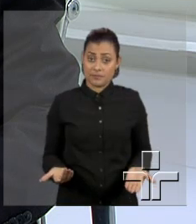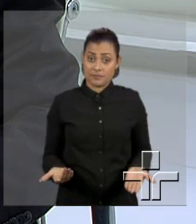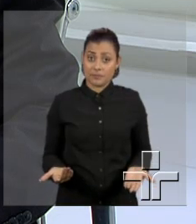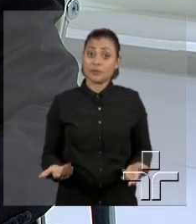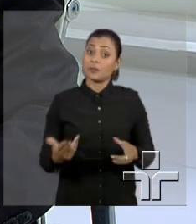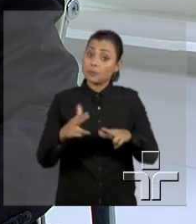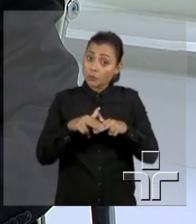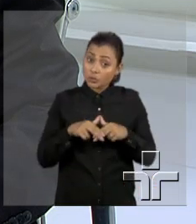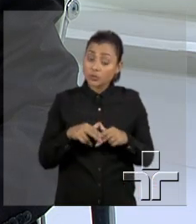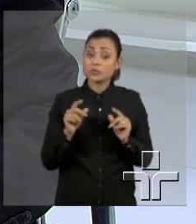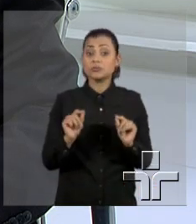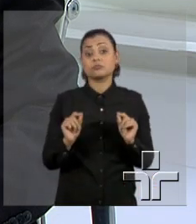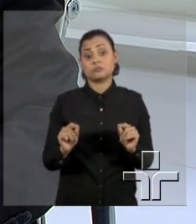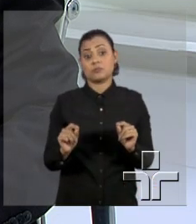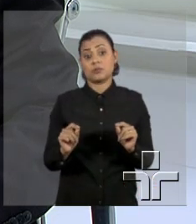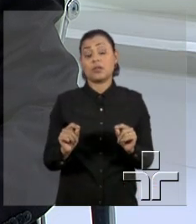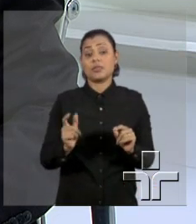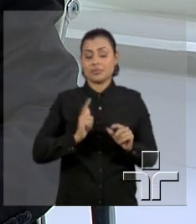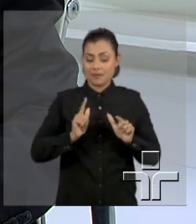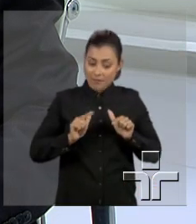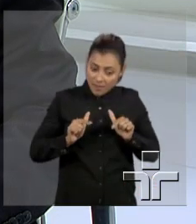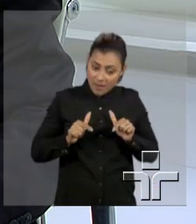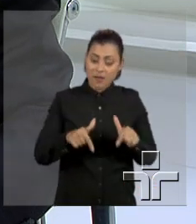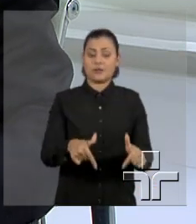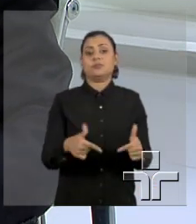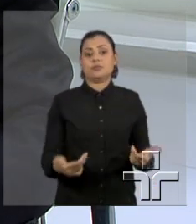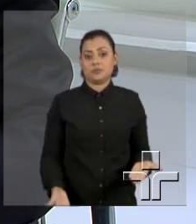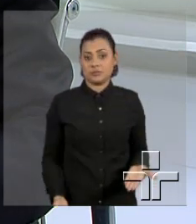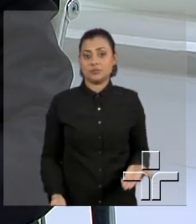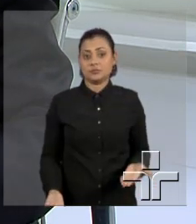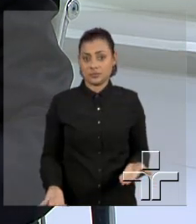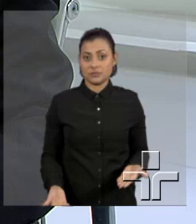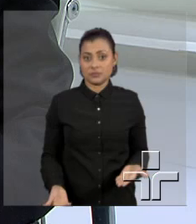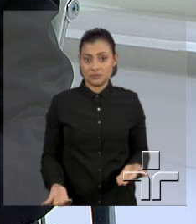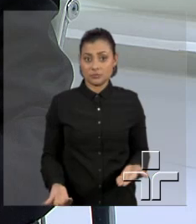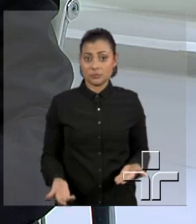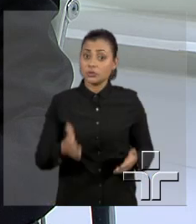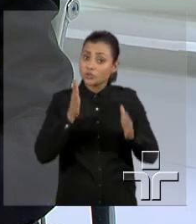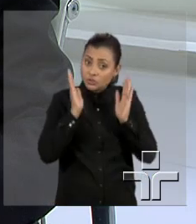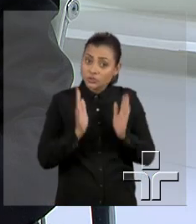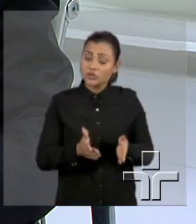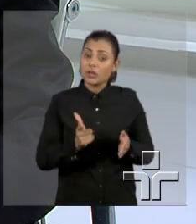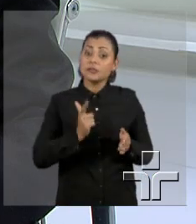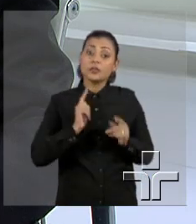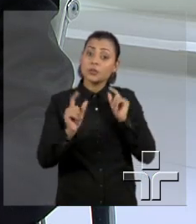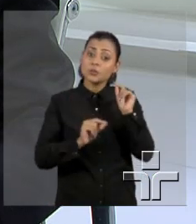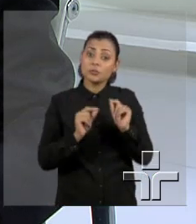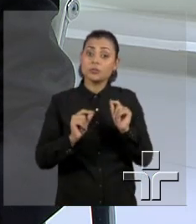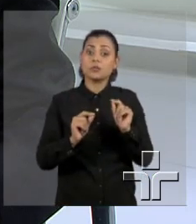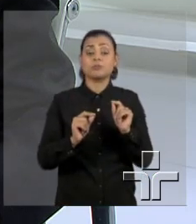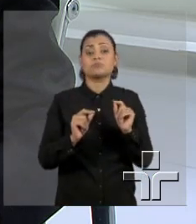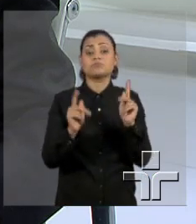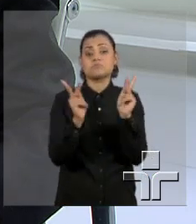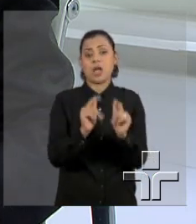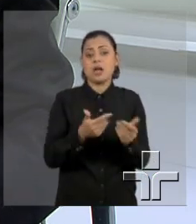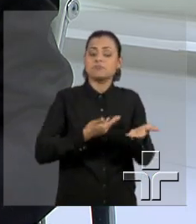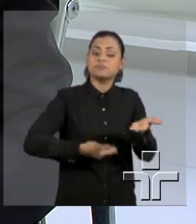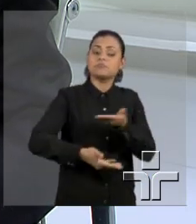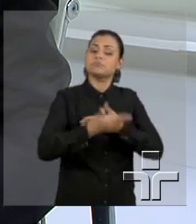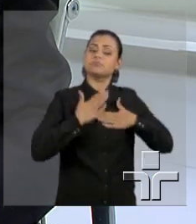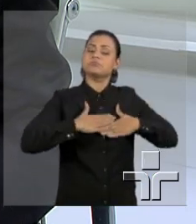legítima atuação, já está contribuindo para o princípio da harmonia. A harmonia resulta